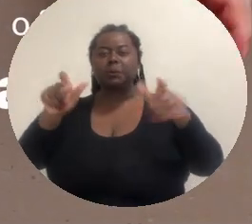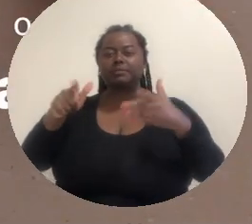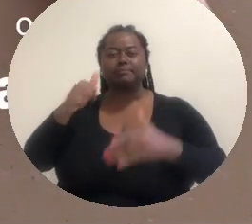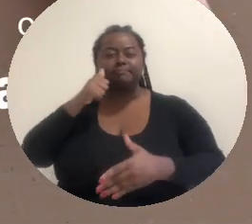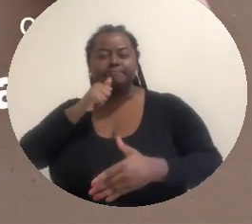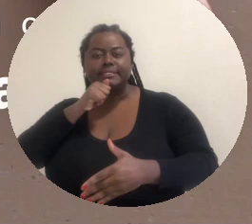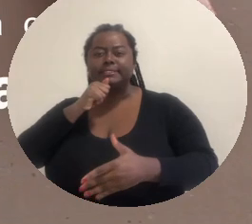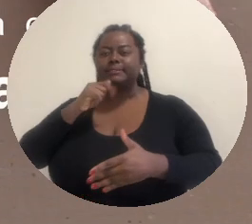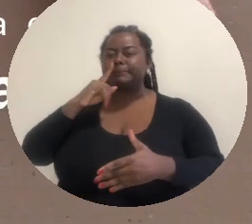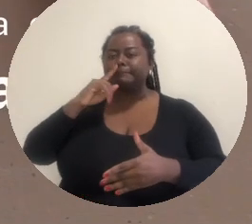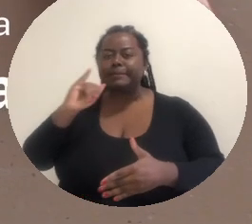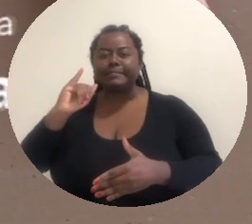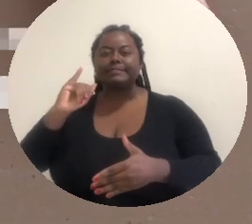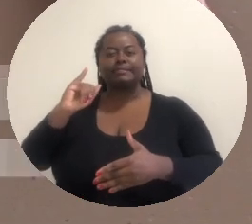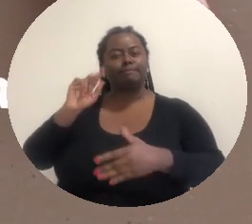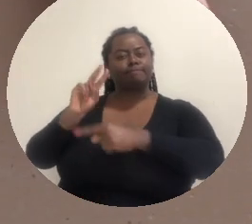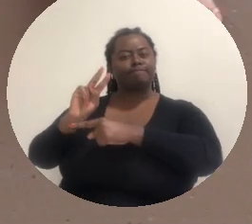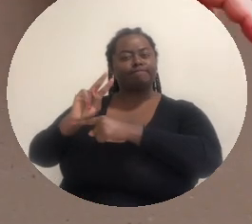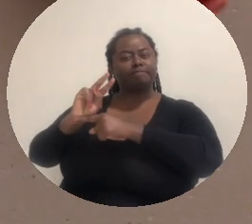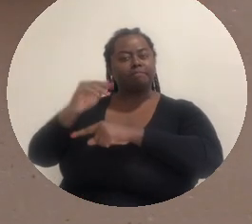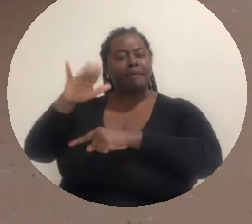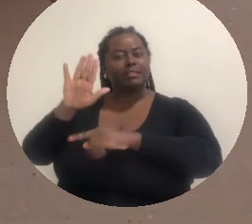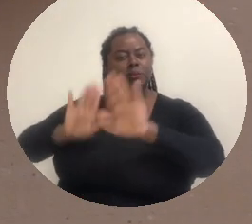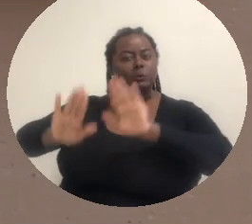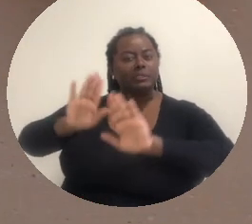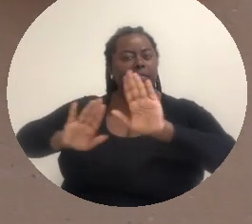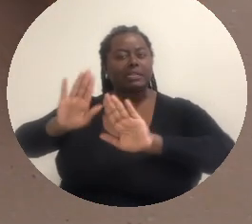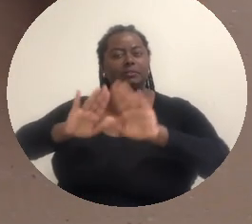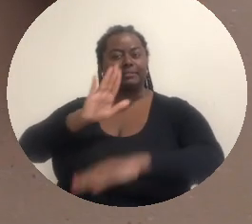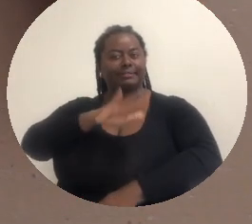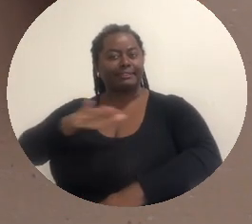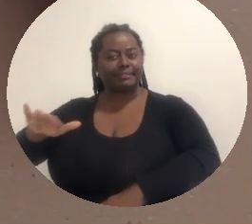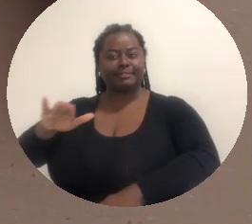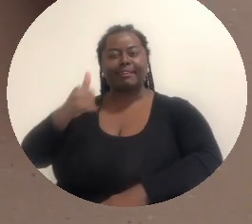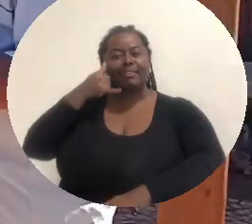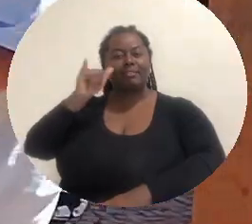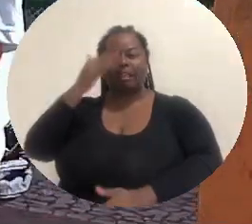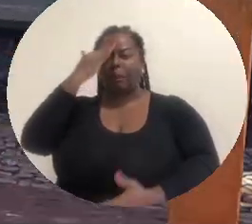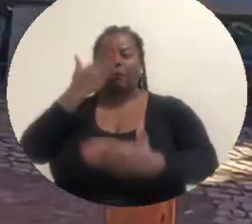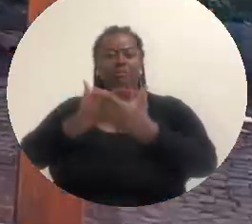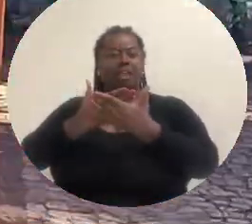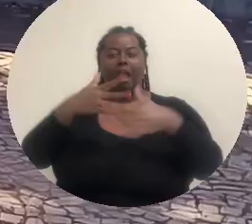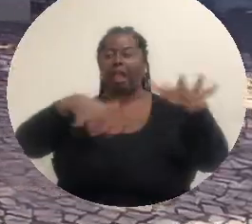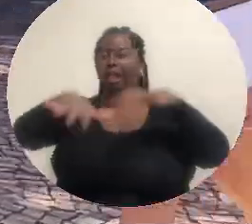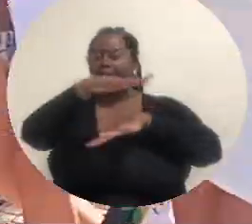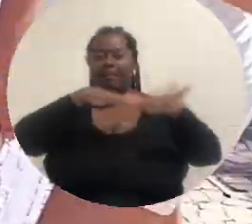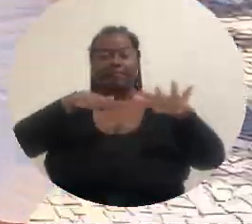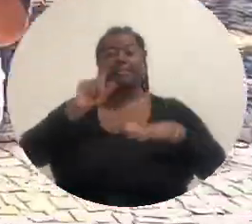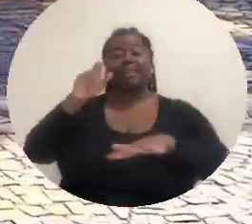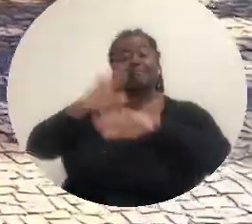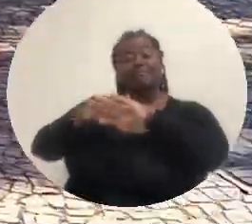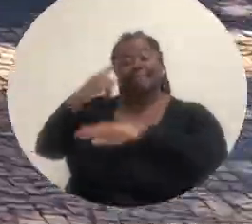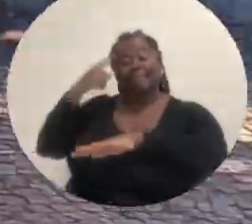para as mães, pais, terem mais cuidado com as crianças. Não confiar muito no acaso. Quem deu a ideia do Vigiai